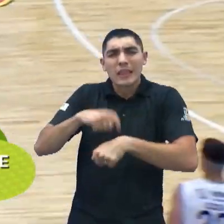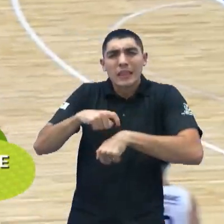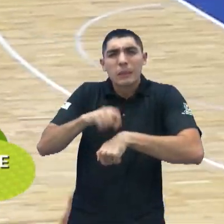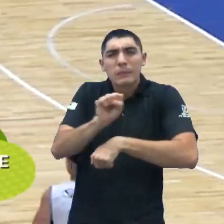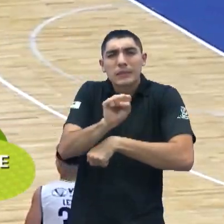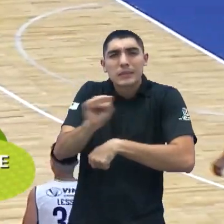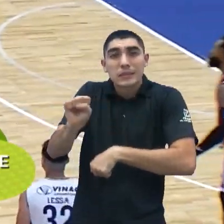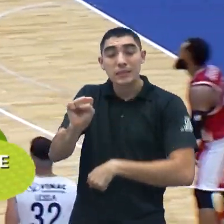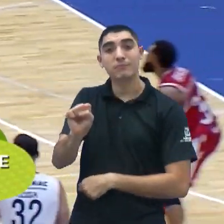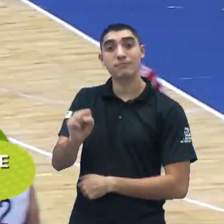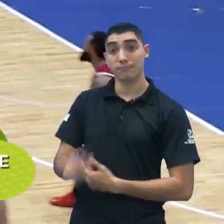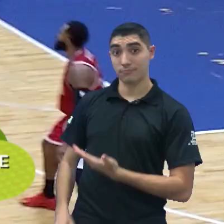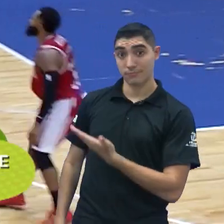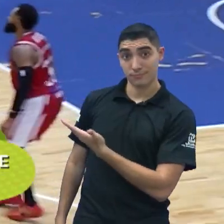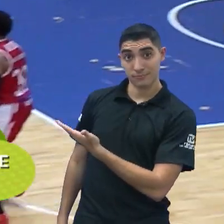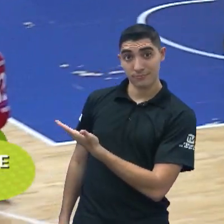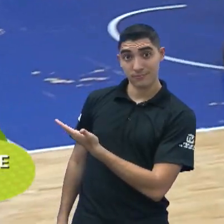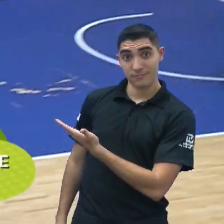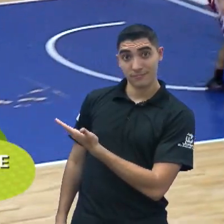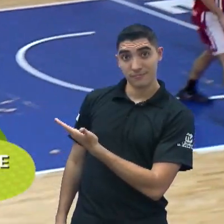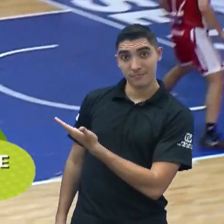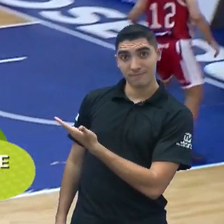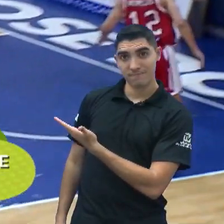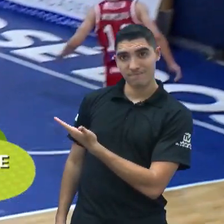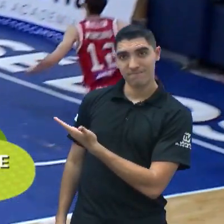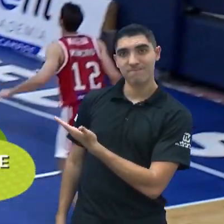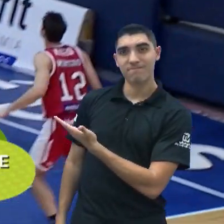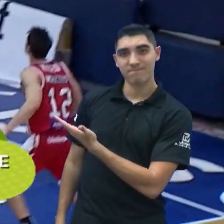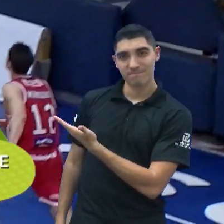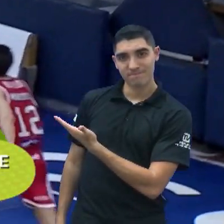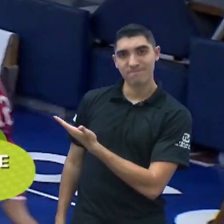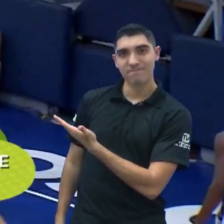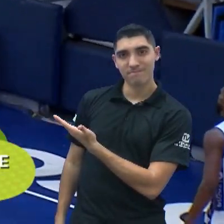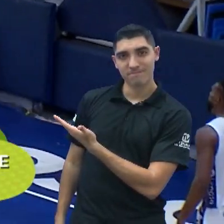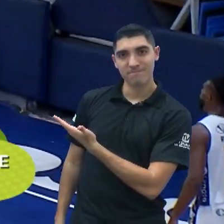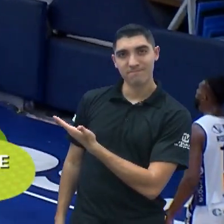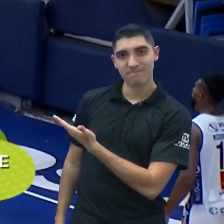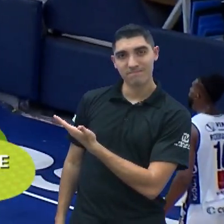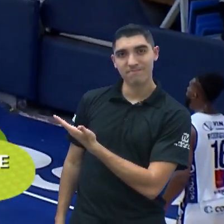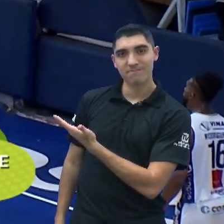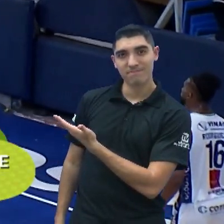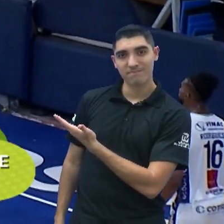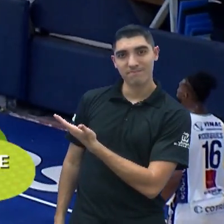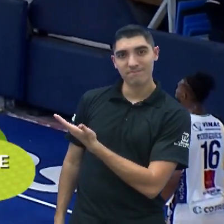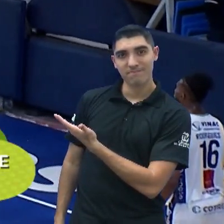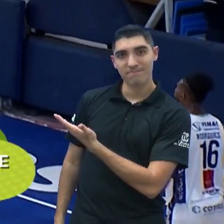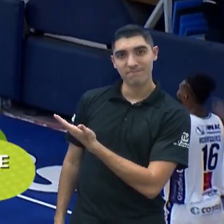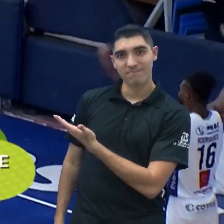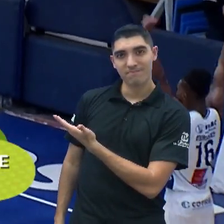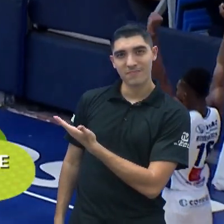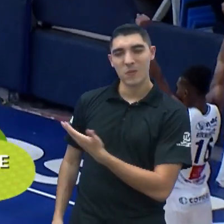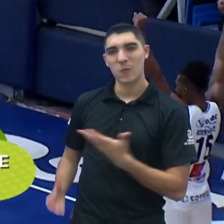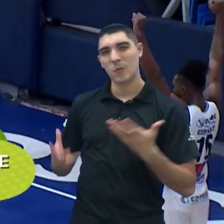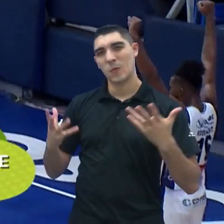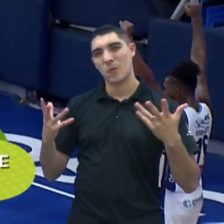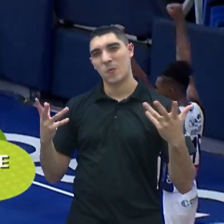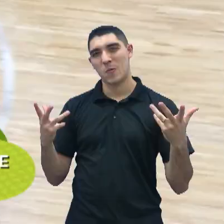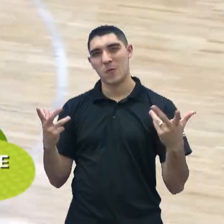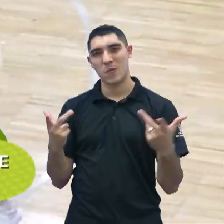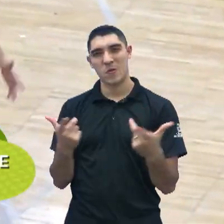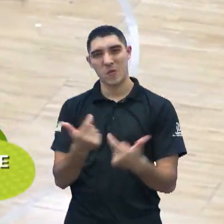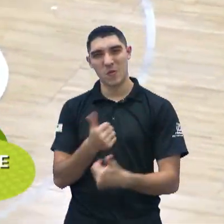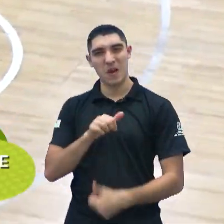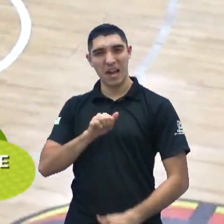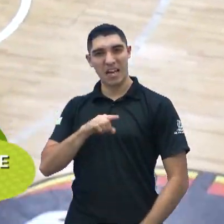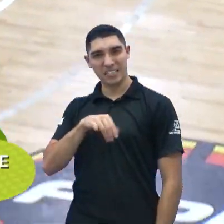o cronômetro, Adiel arriscou de muito longe. A bola bateu no aro e caiu,